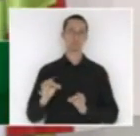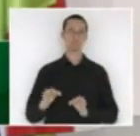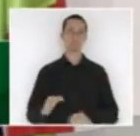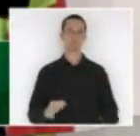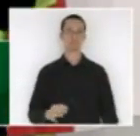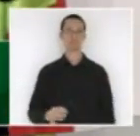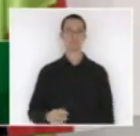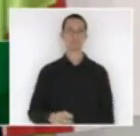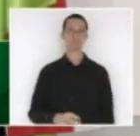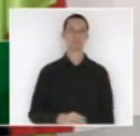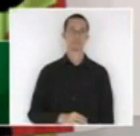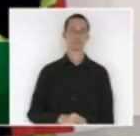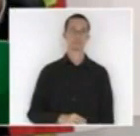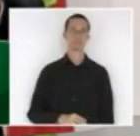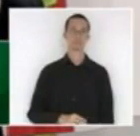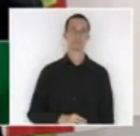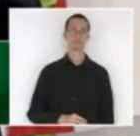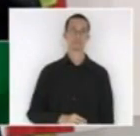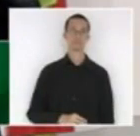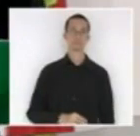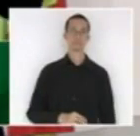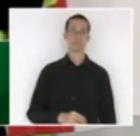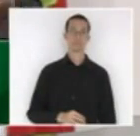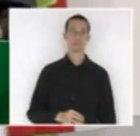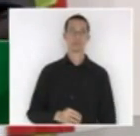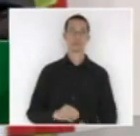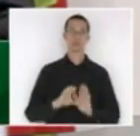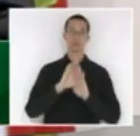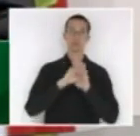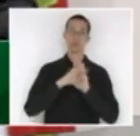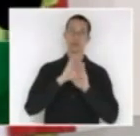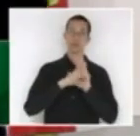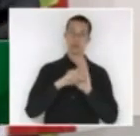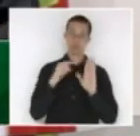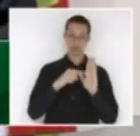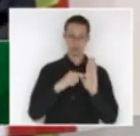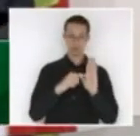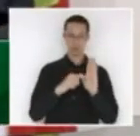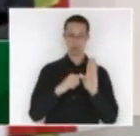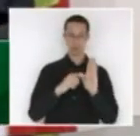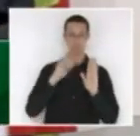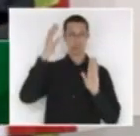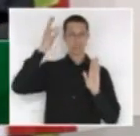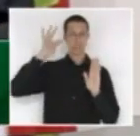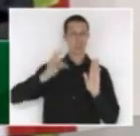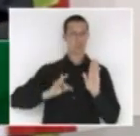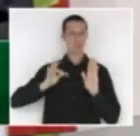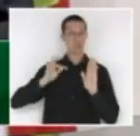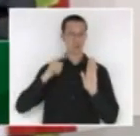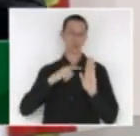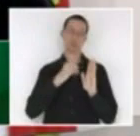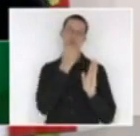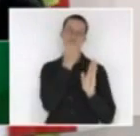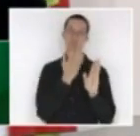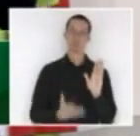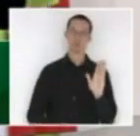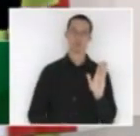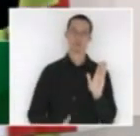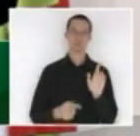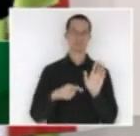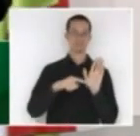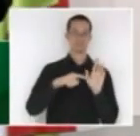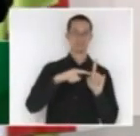a ideia, a concepção, ela é empolgante, é positiva. O